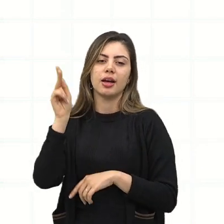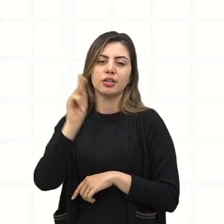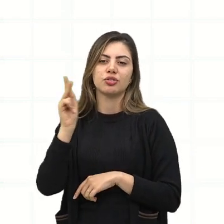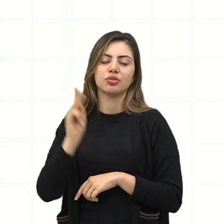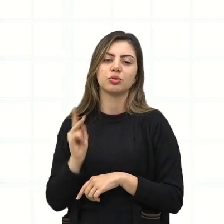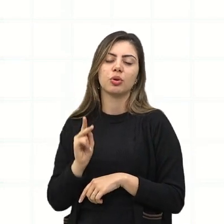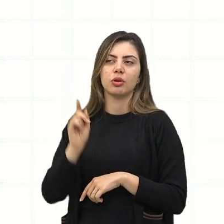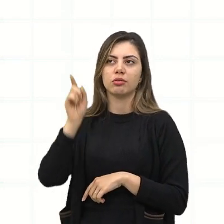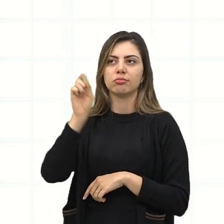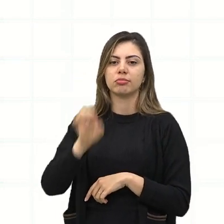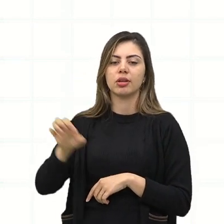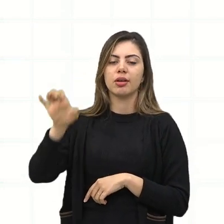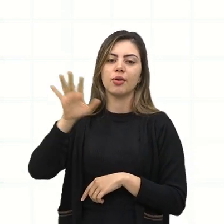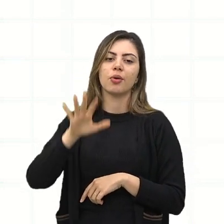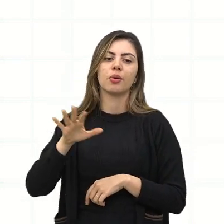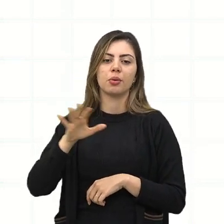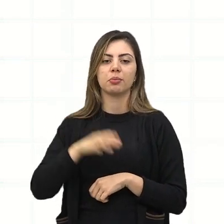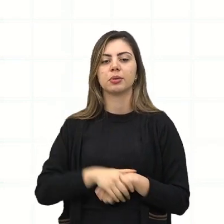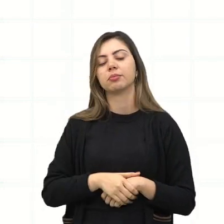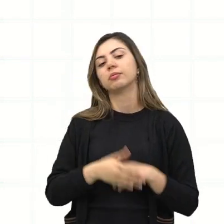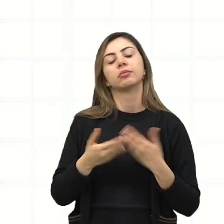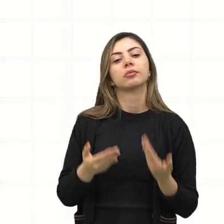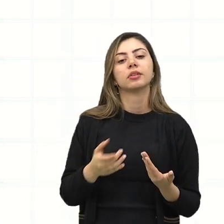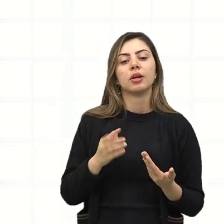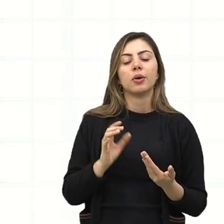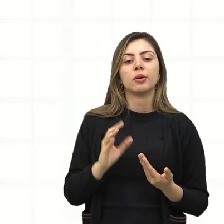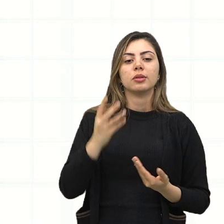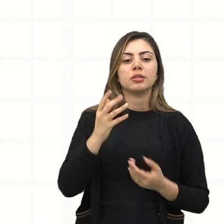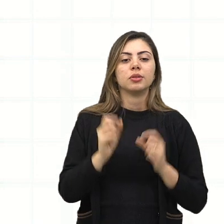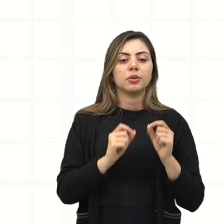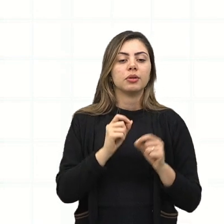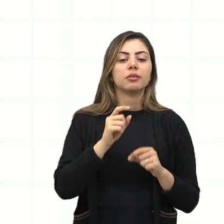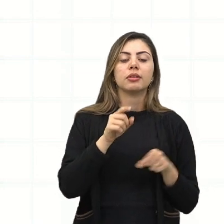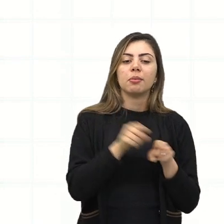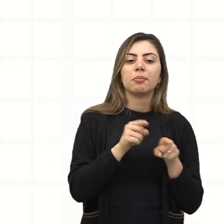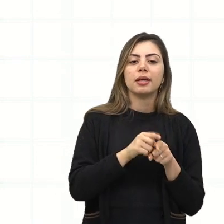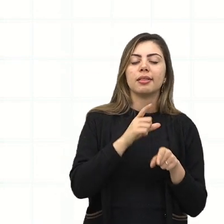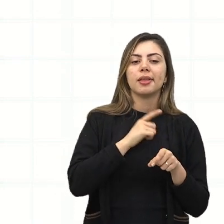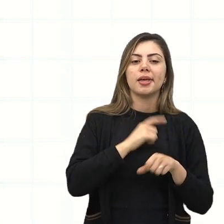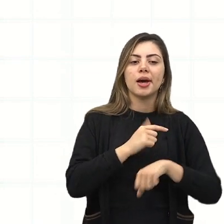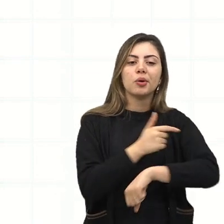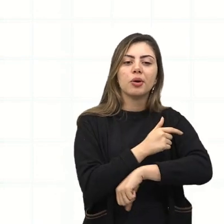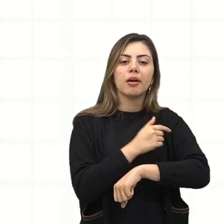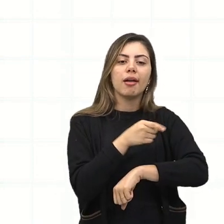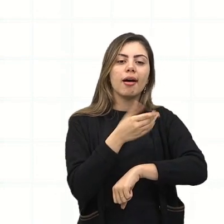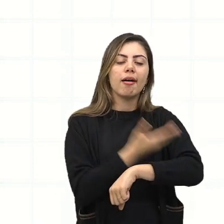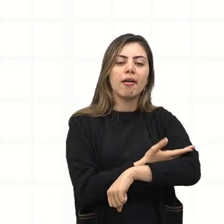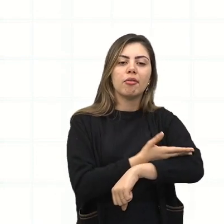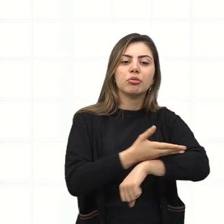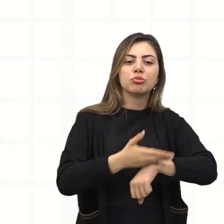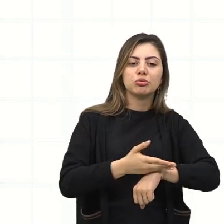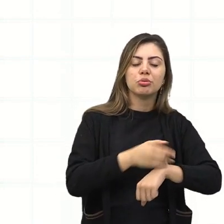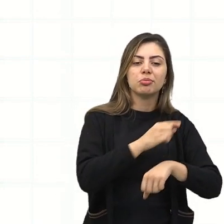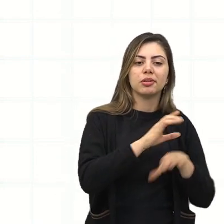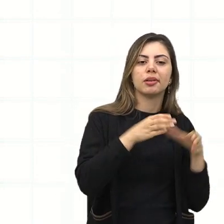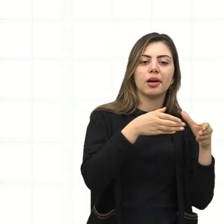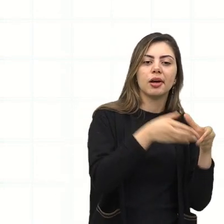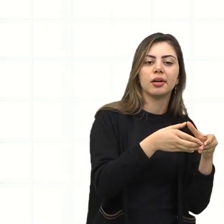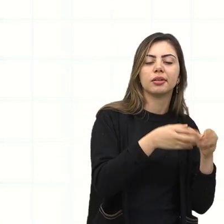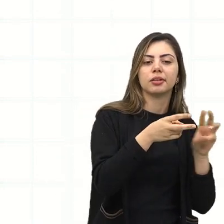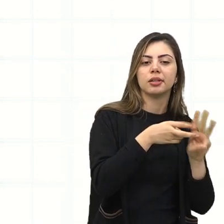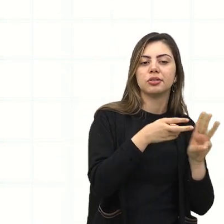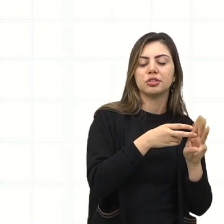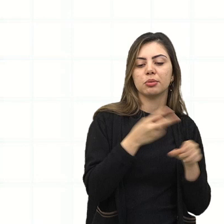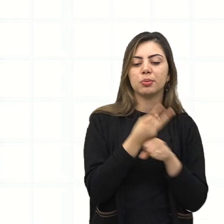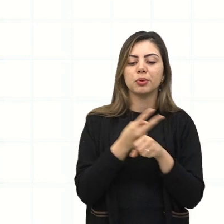guerreira herdeira do Muiraquitã. E aí vem o ritual da busca do Muiraquitã, a busca daquela pedra que fica no fundo daquele rio.